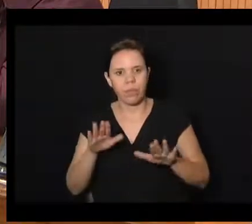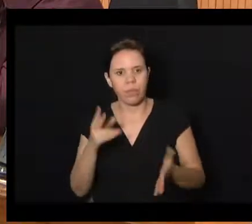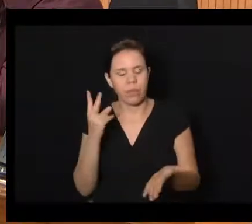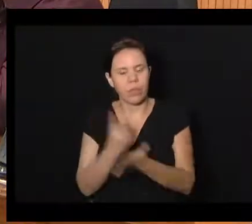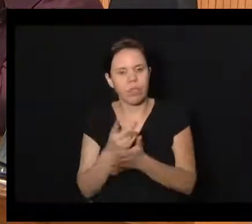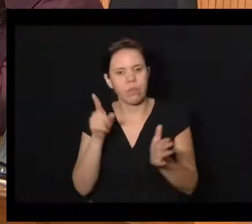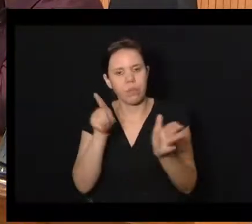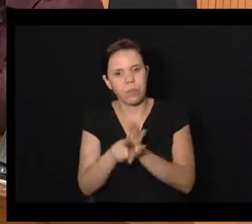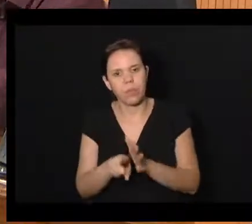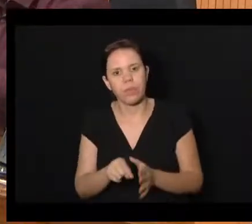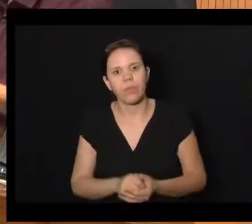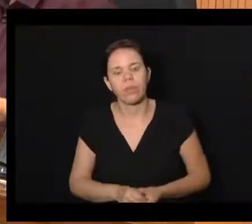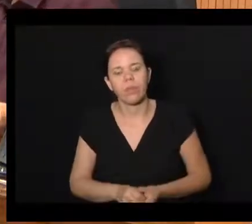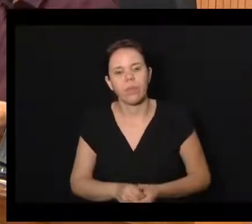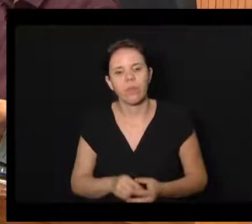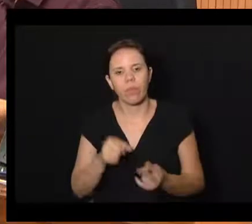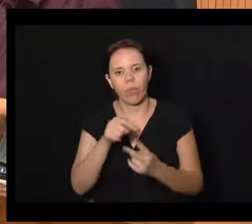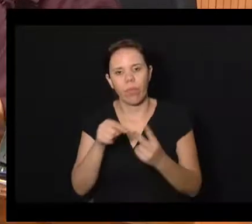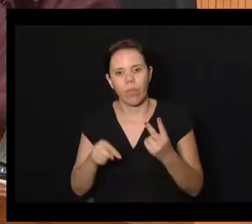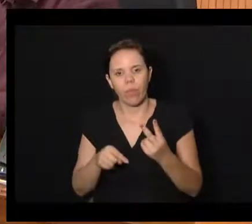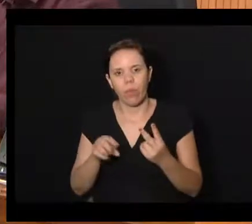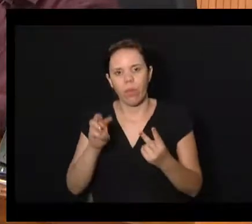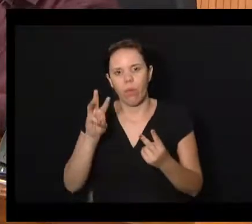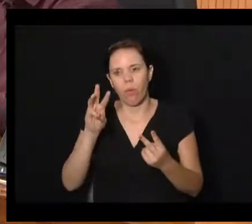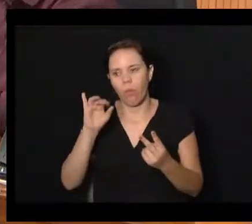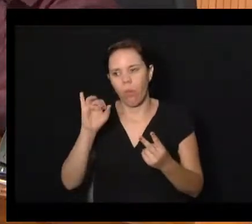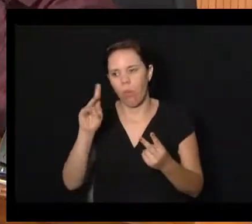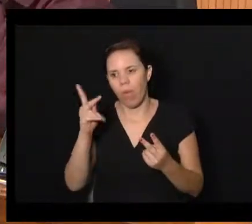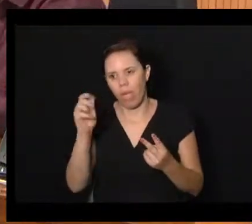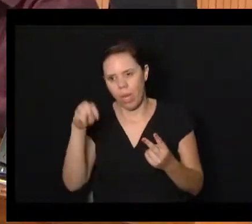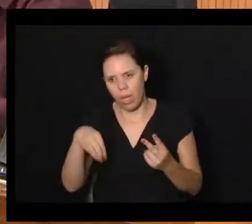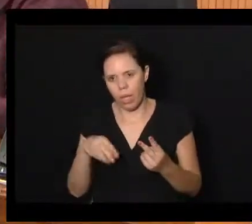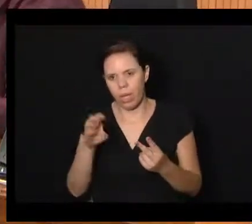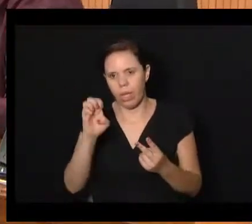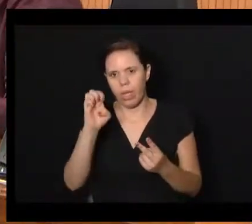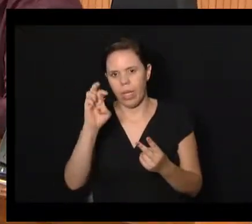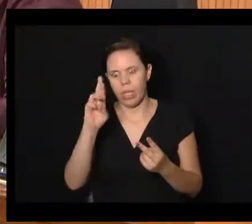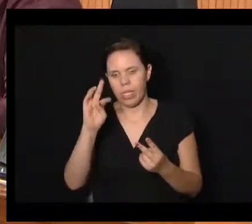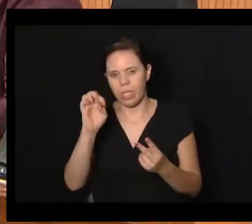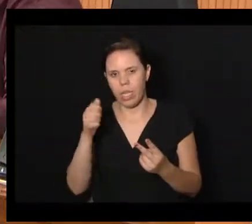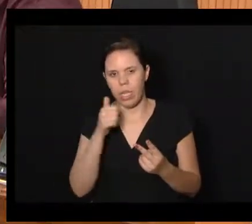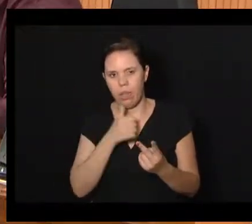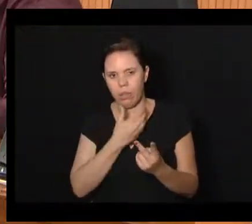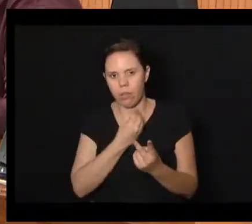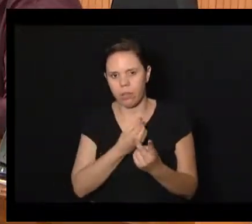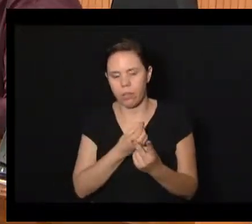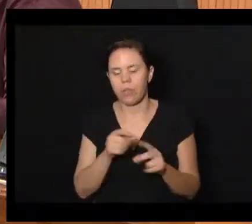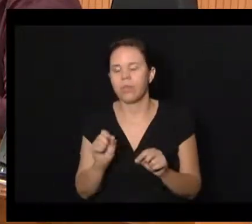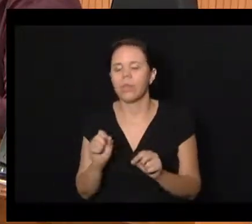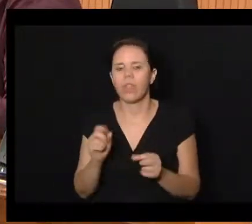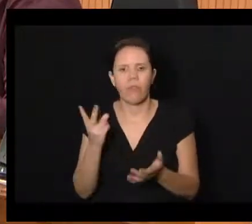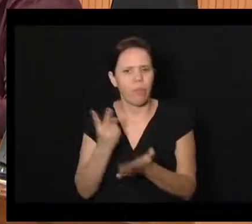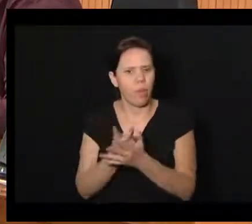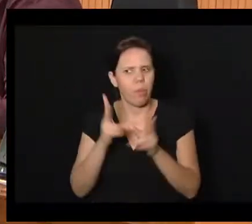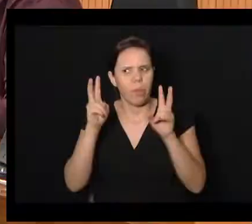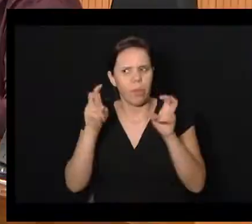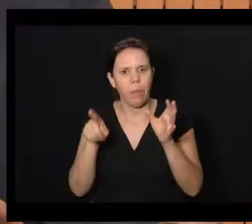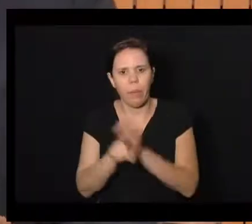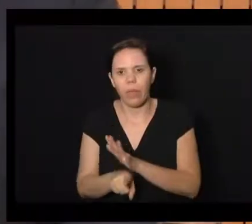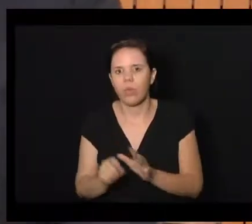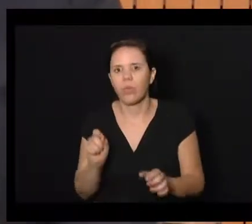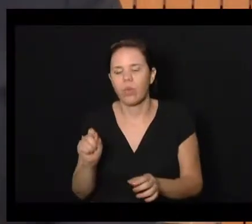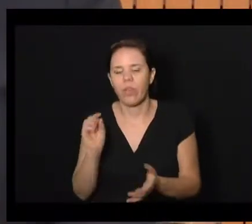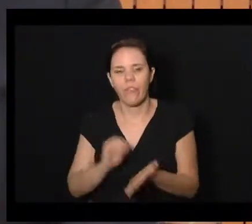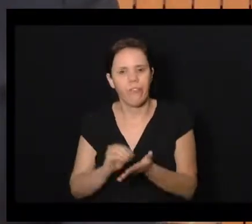pelo ibpt mas eu vou acrescentar uma pergunta que é importante aqui porque o lincon falou que é por falta